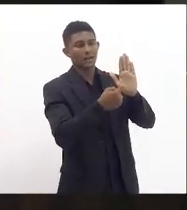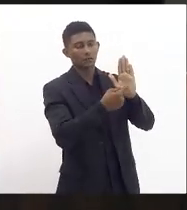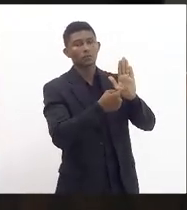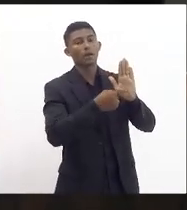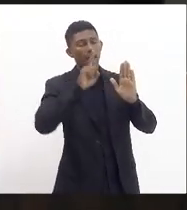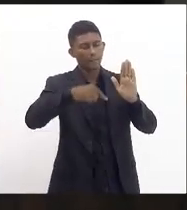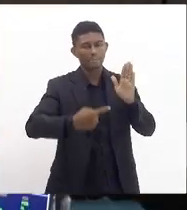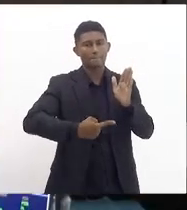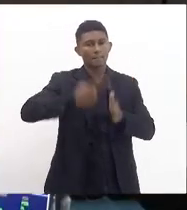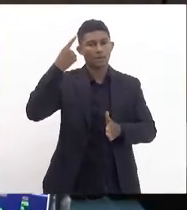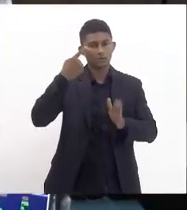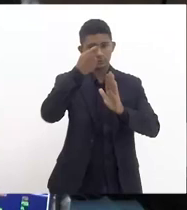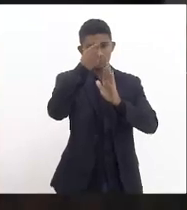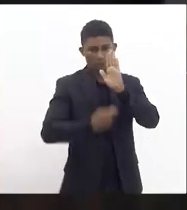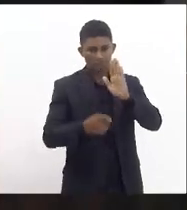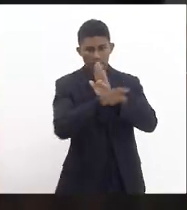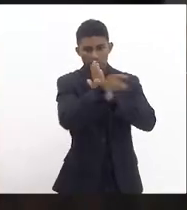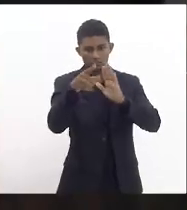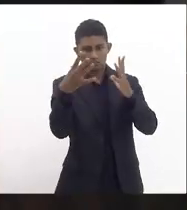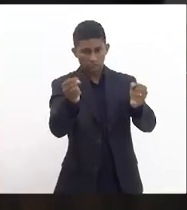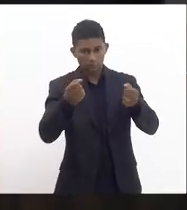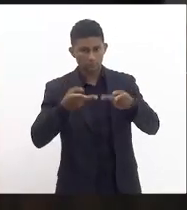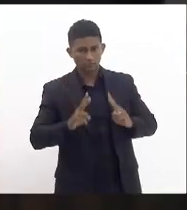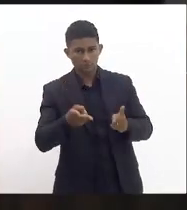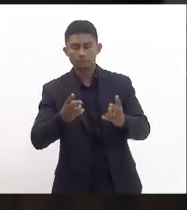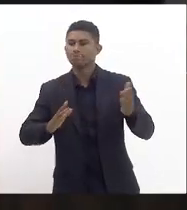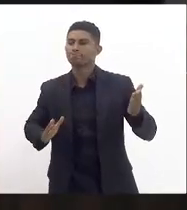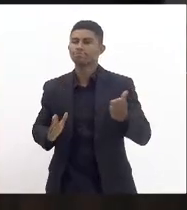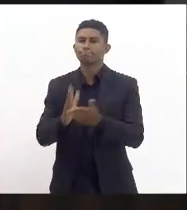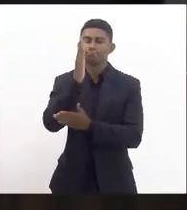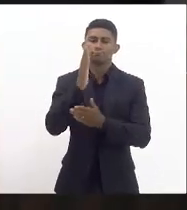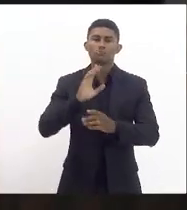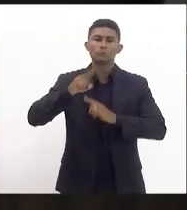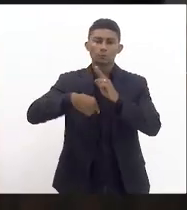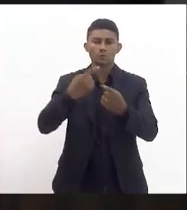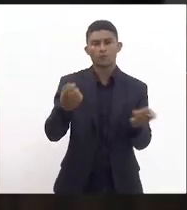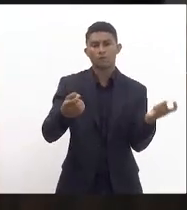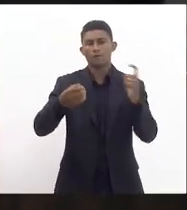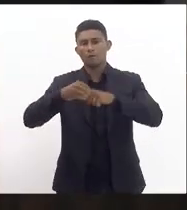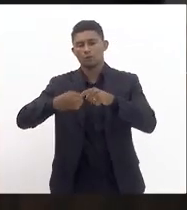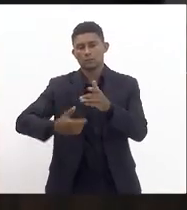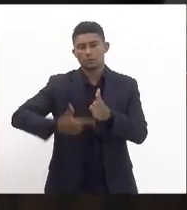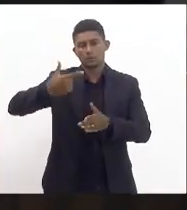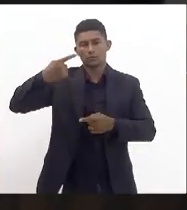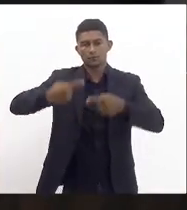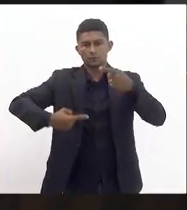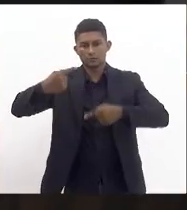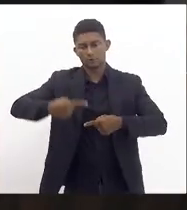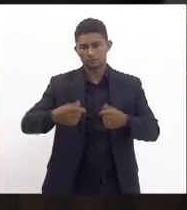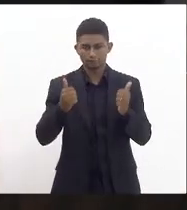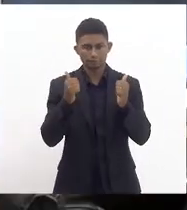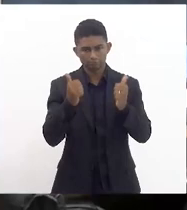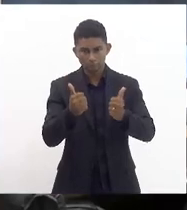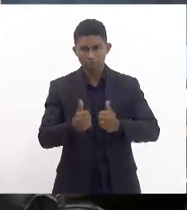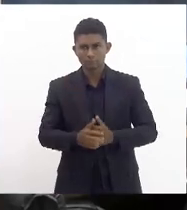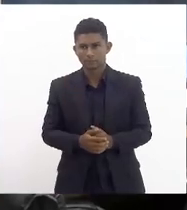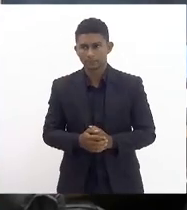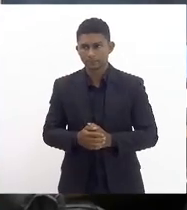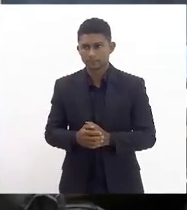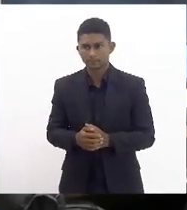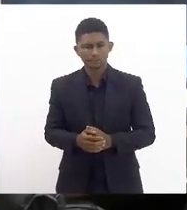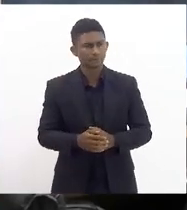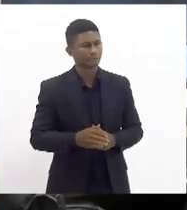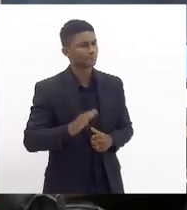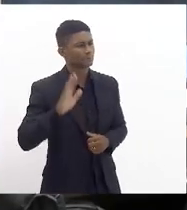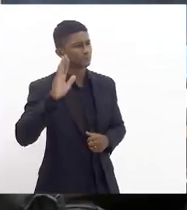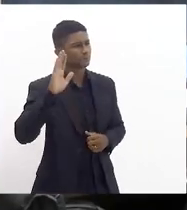original. Se eu disser que aprova nesse como estão, aprovado é em primeira discussão, retorna em segunda discussão. É, presidente, depois eu